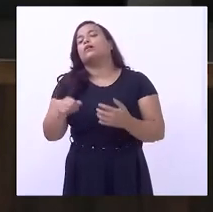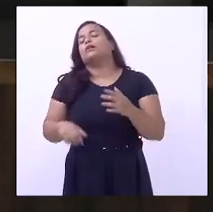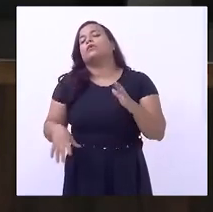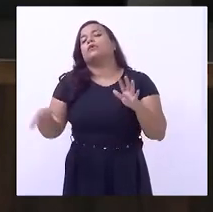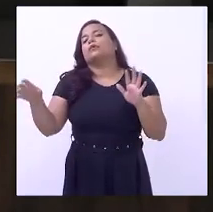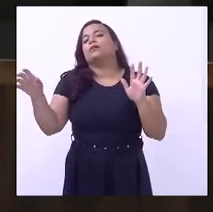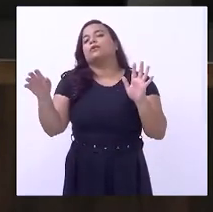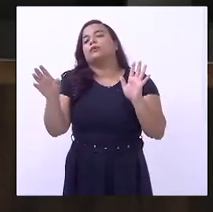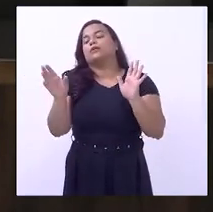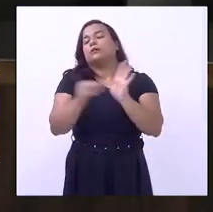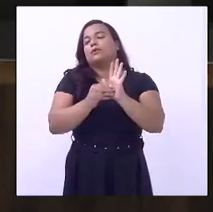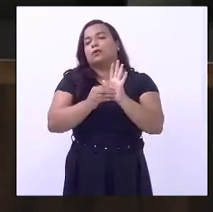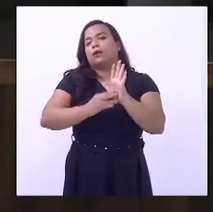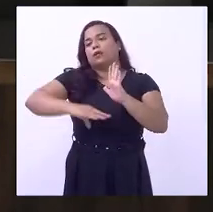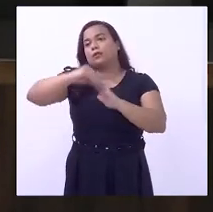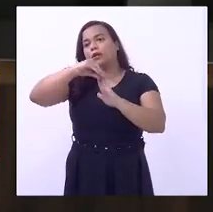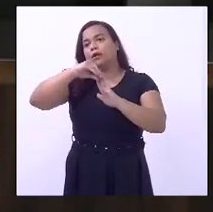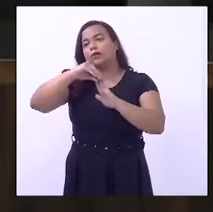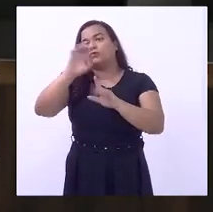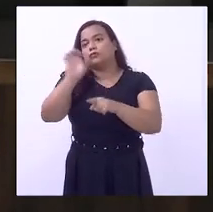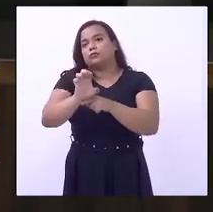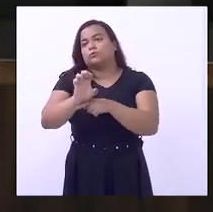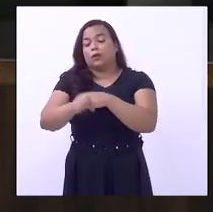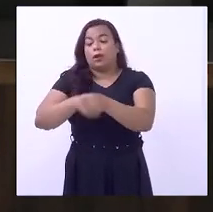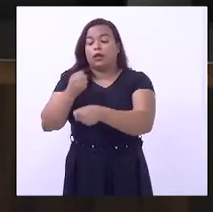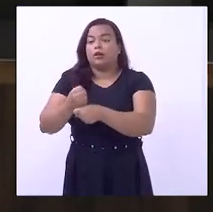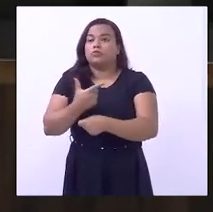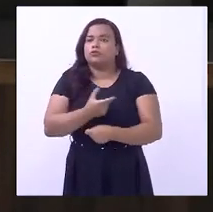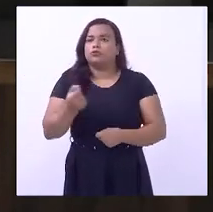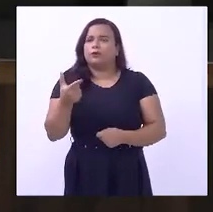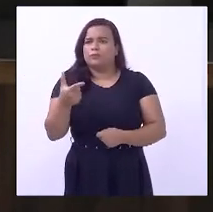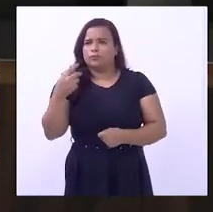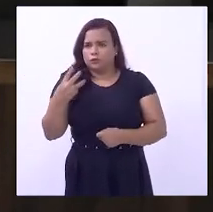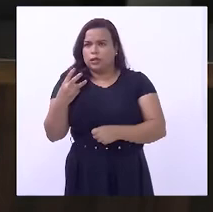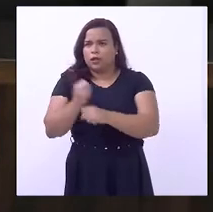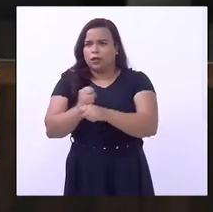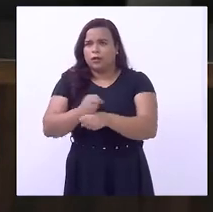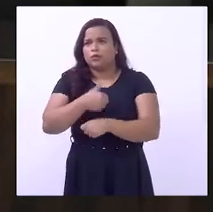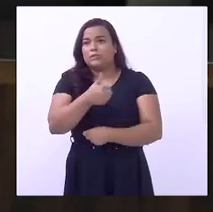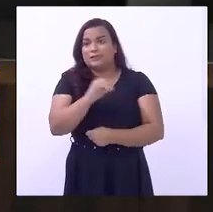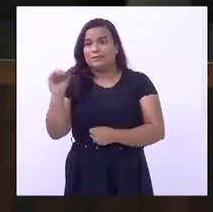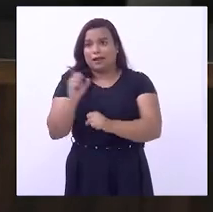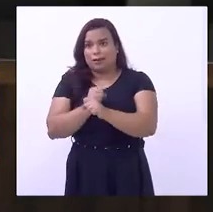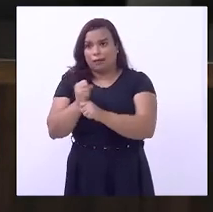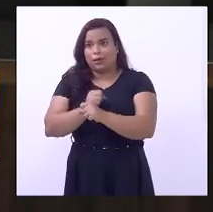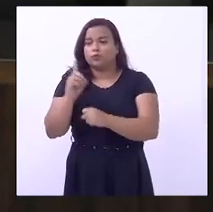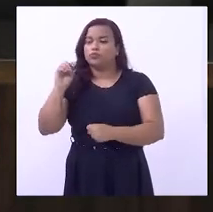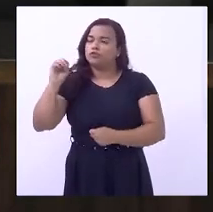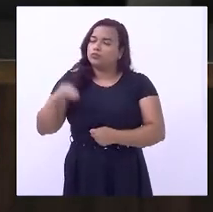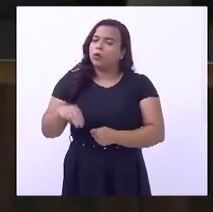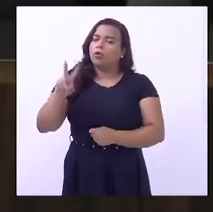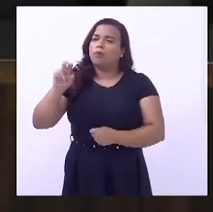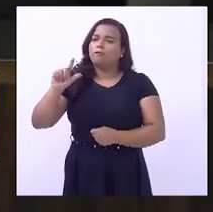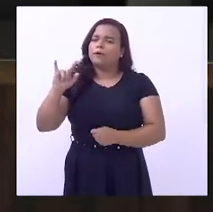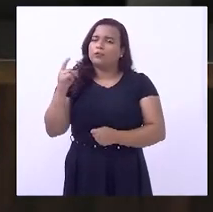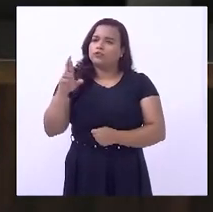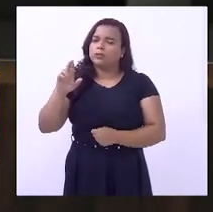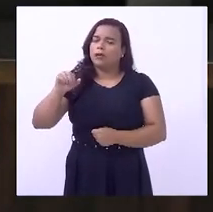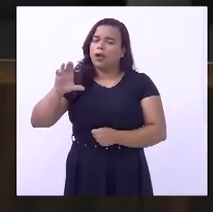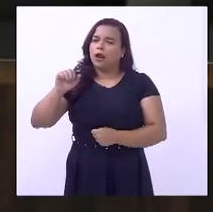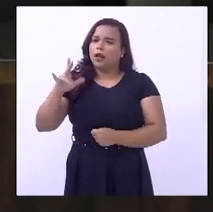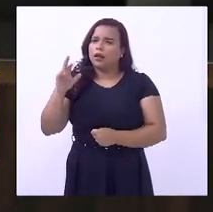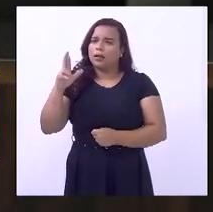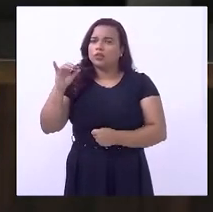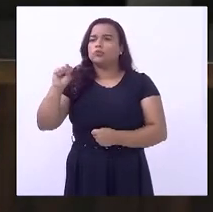no Estado o ano de 2023 como o ano do centenário de Dom Valdir Calheiros Novaes. Presidente da Comissão de Constituição e Justiça, pela constitucionalidade,